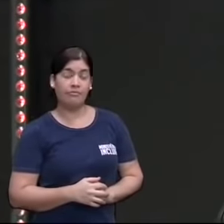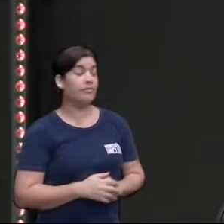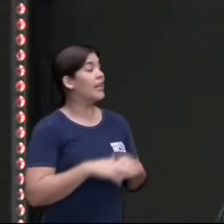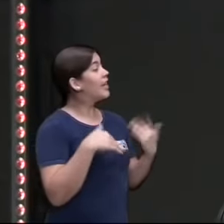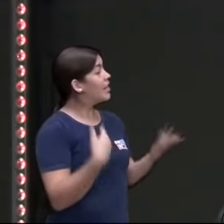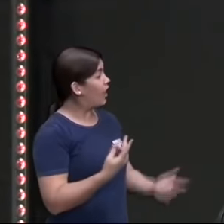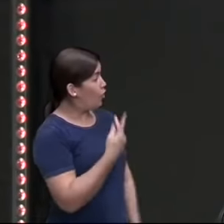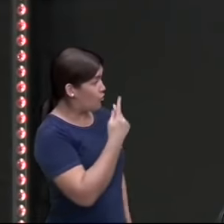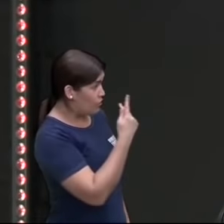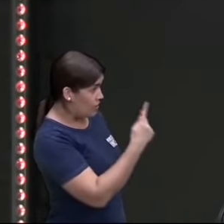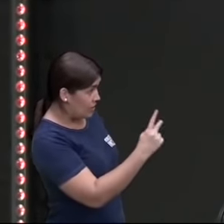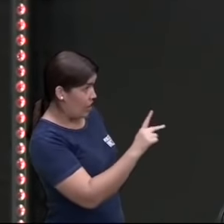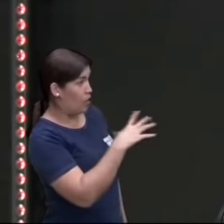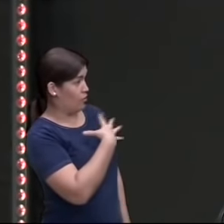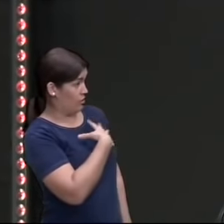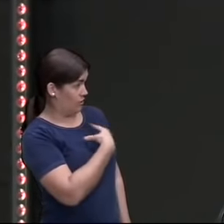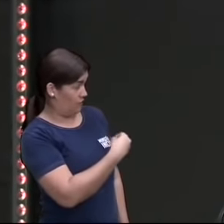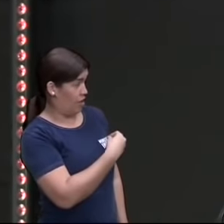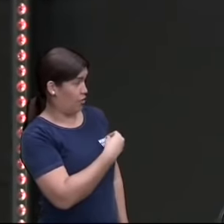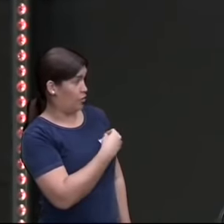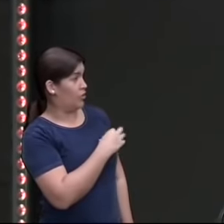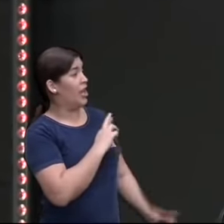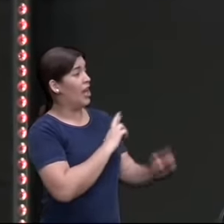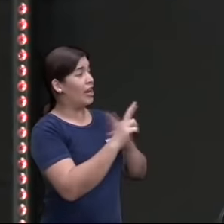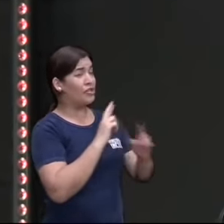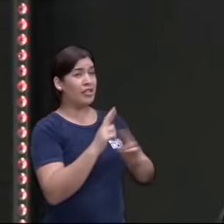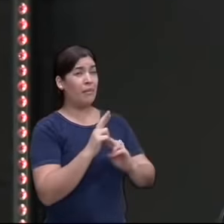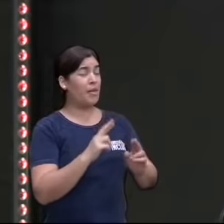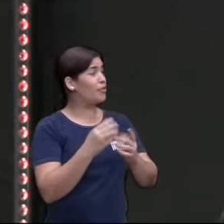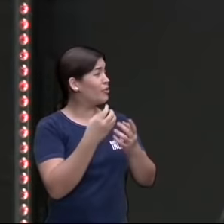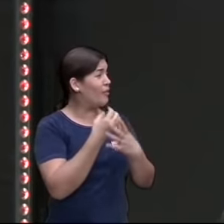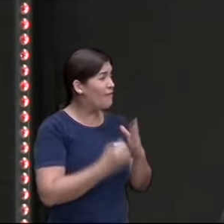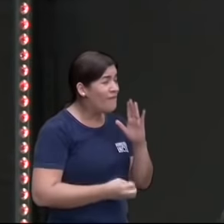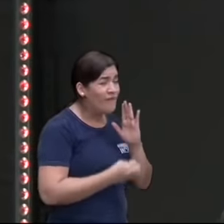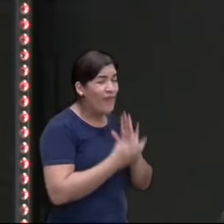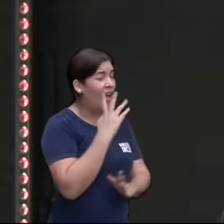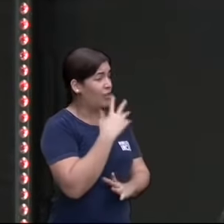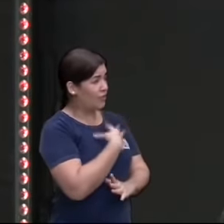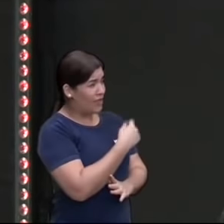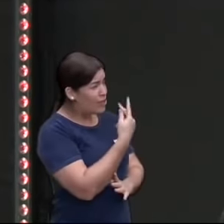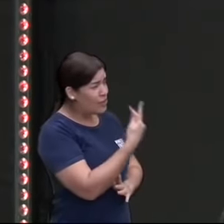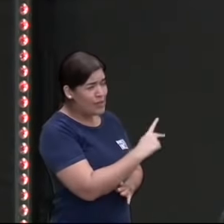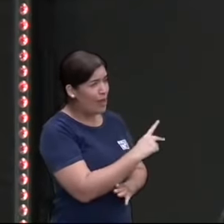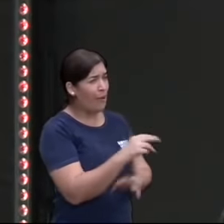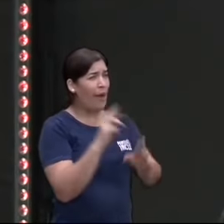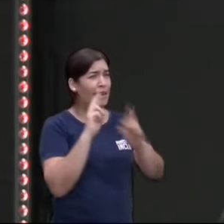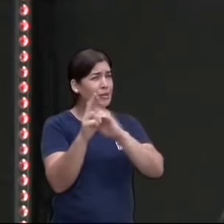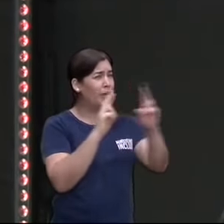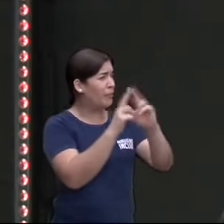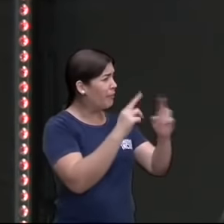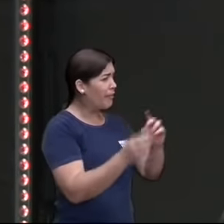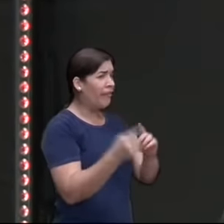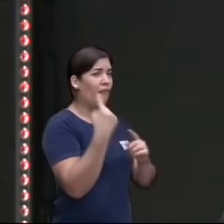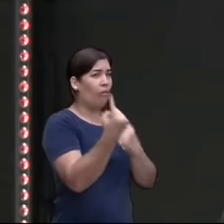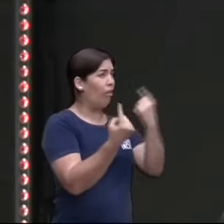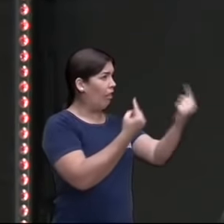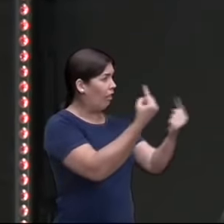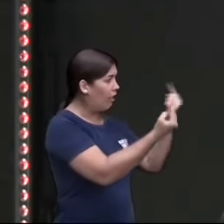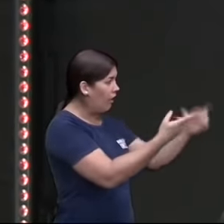filhos, dos relacionamentos rompidos que você tem, o que eles estão vivendo, o que